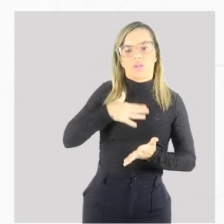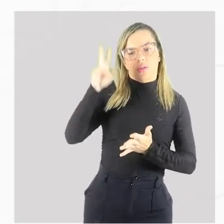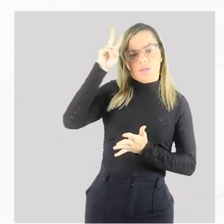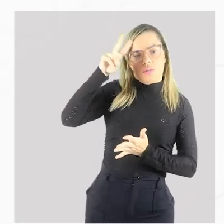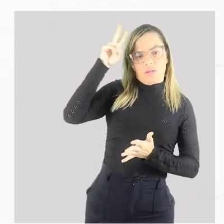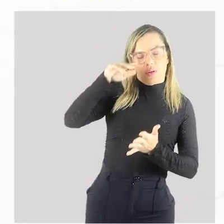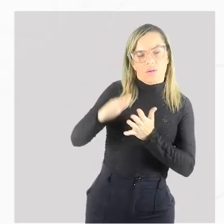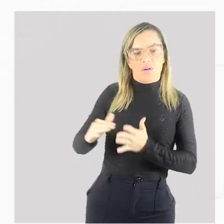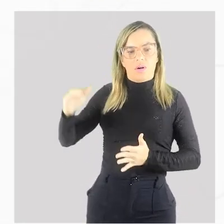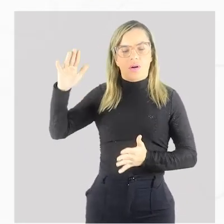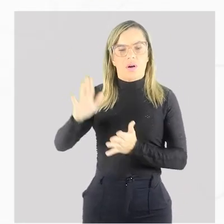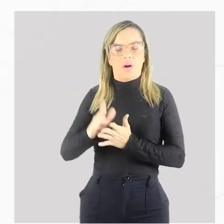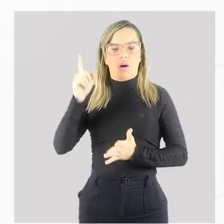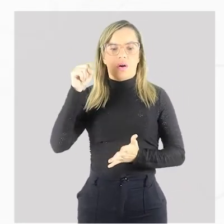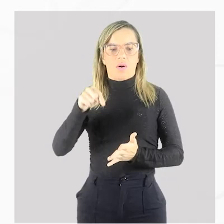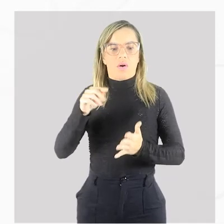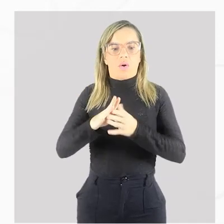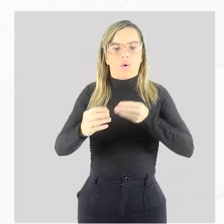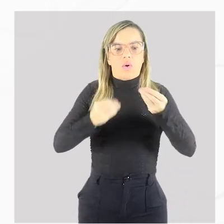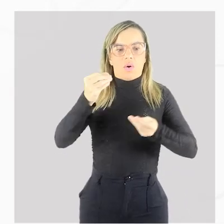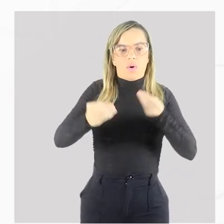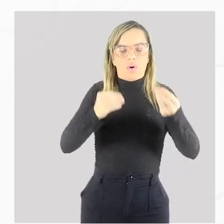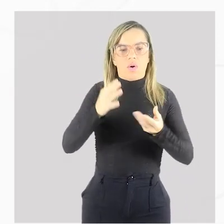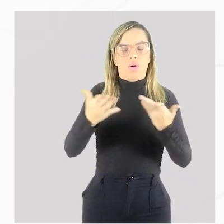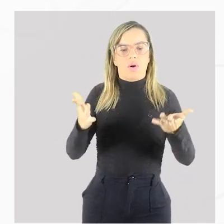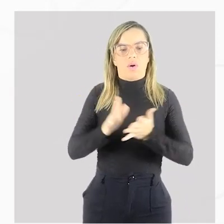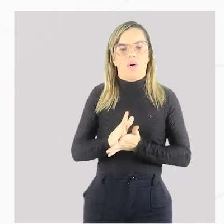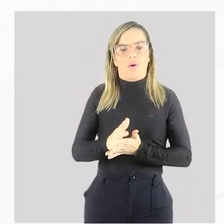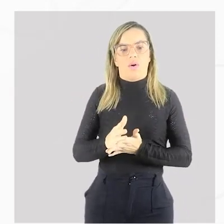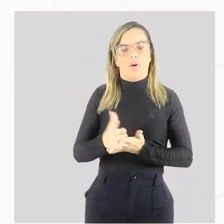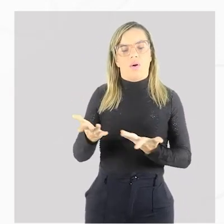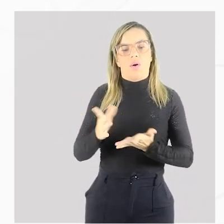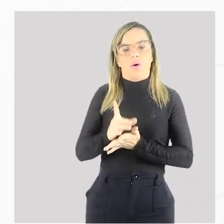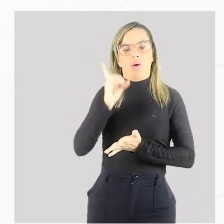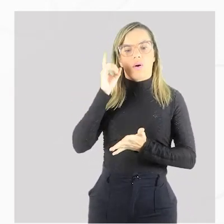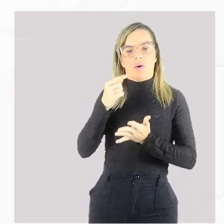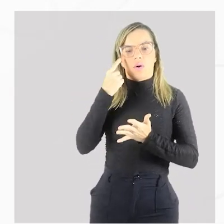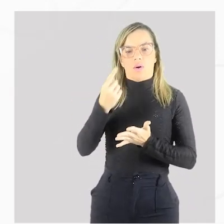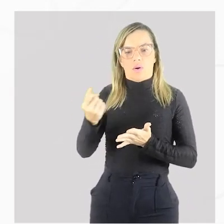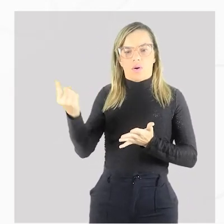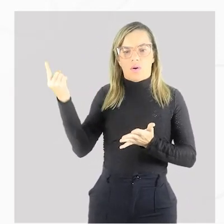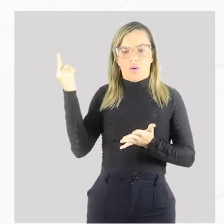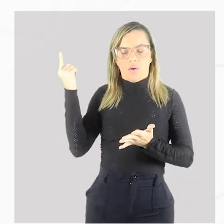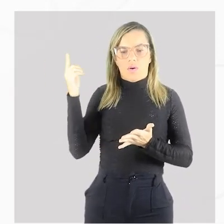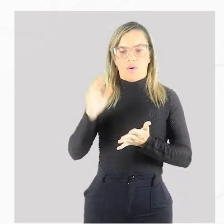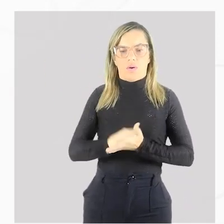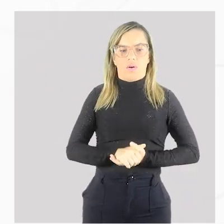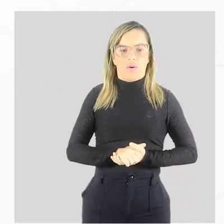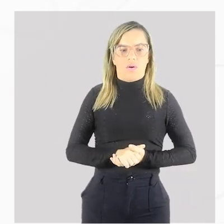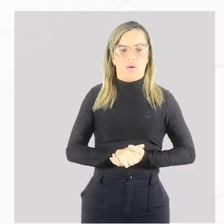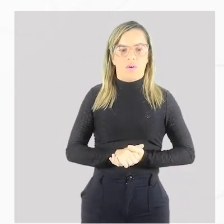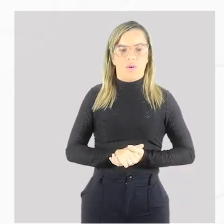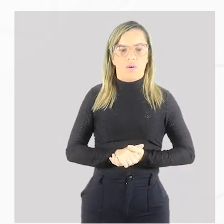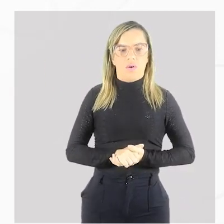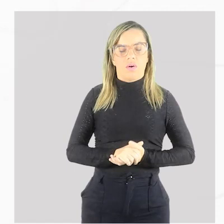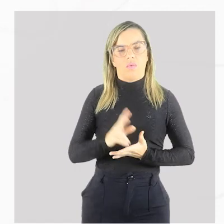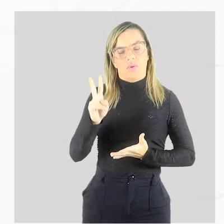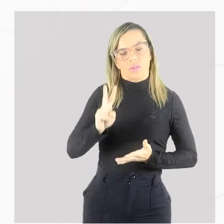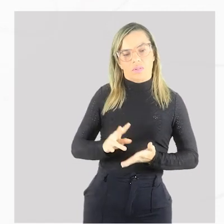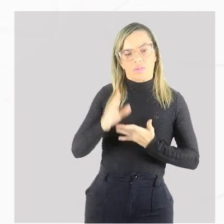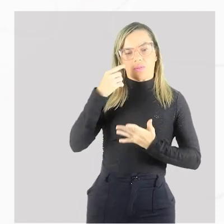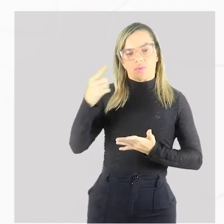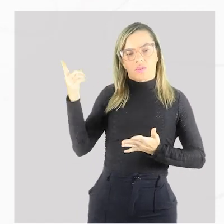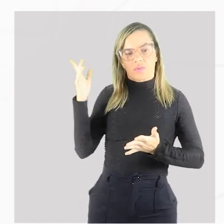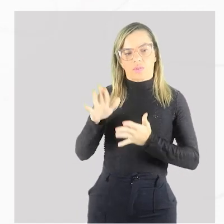americano invadiu Oxford uma vez, o gigante chinês invadiu o Vietnã 17. A